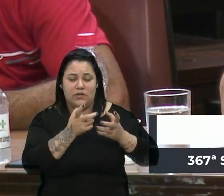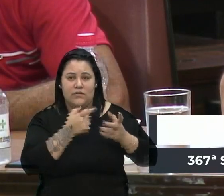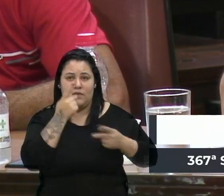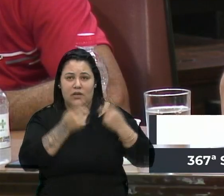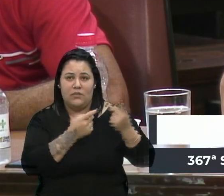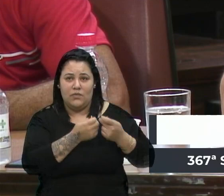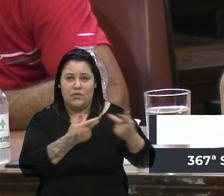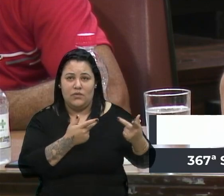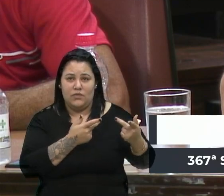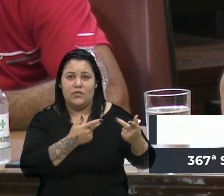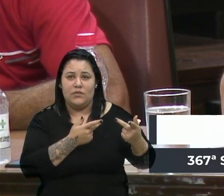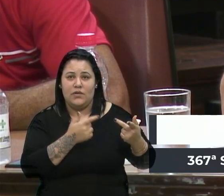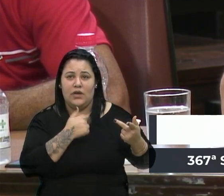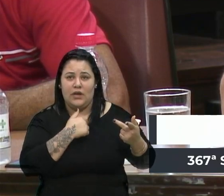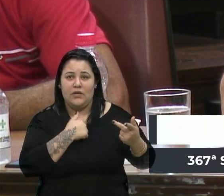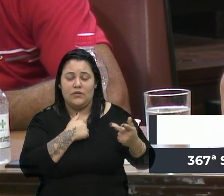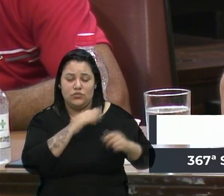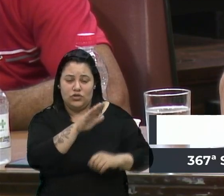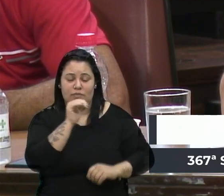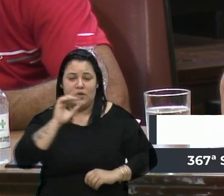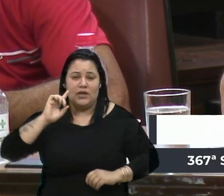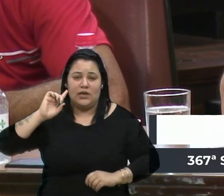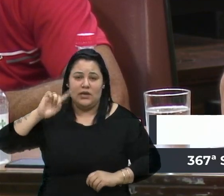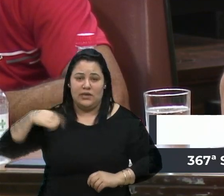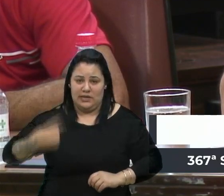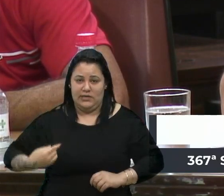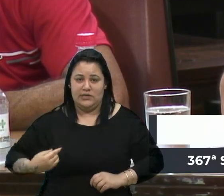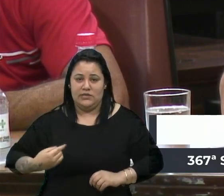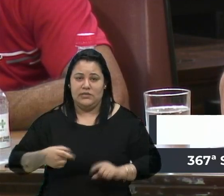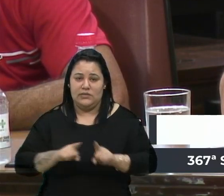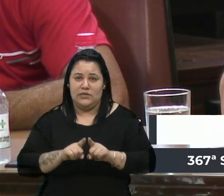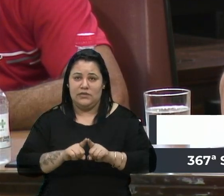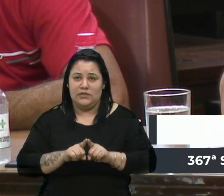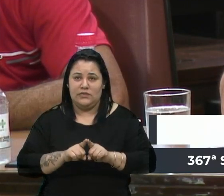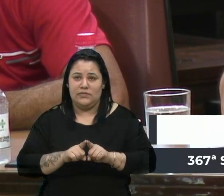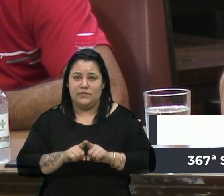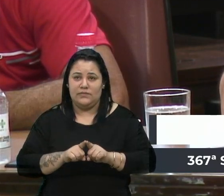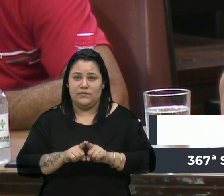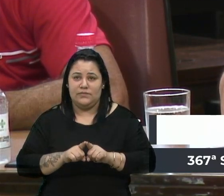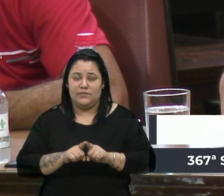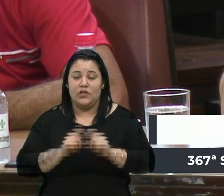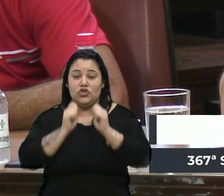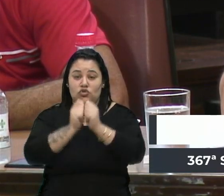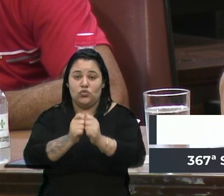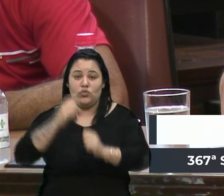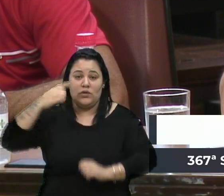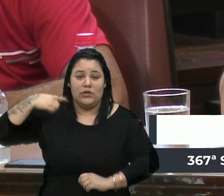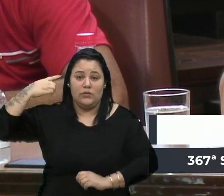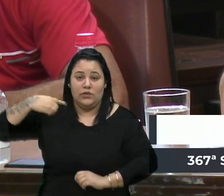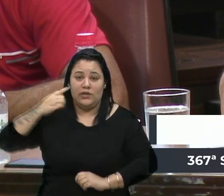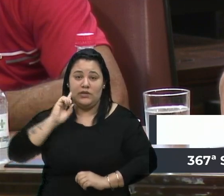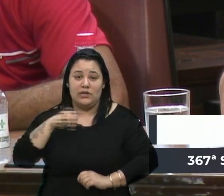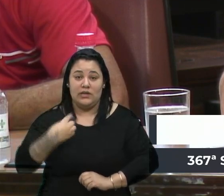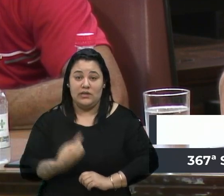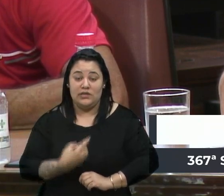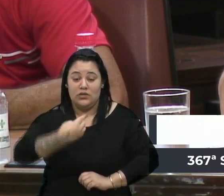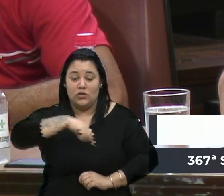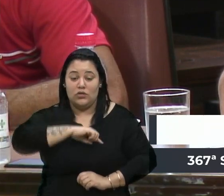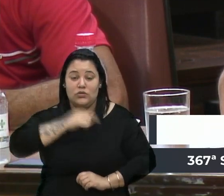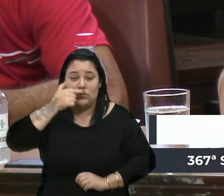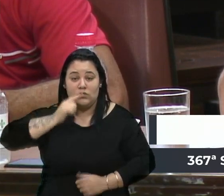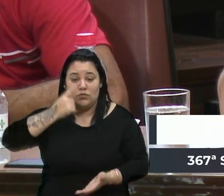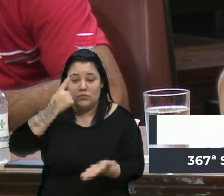recorri à deputada Denise Pessoa, tá? E foi através da deputada Denise Pessoa que nós conseguimos uma